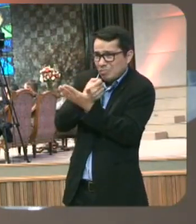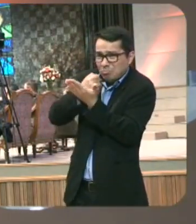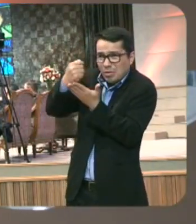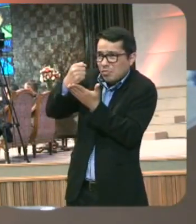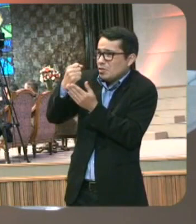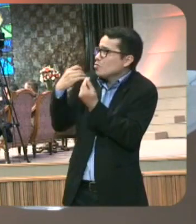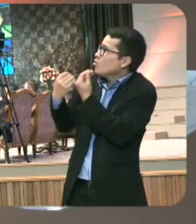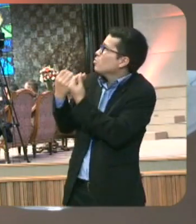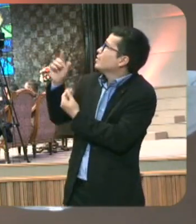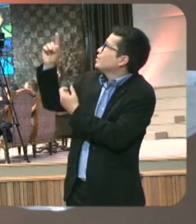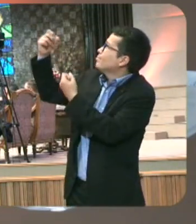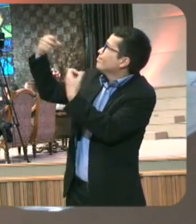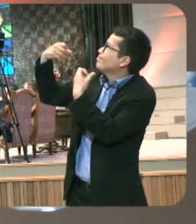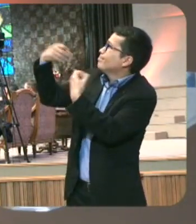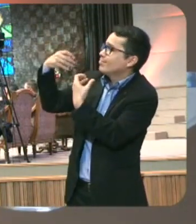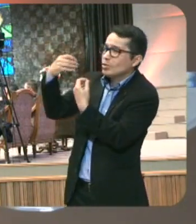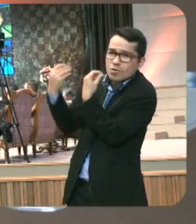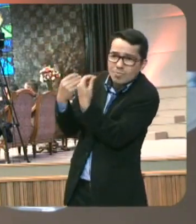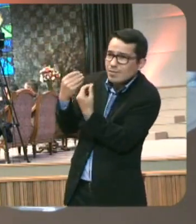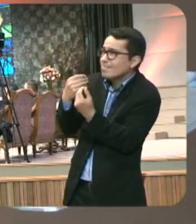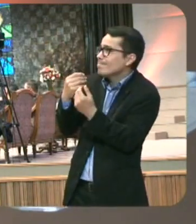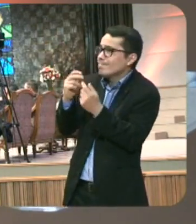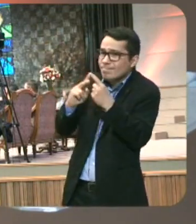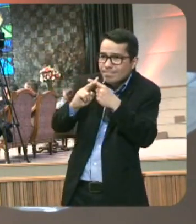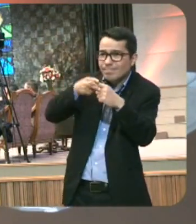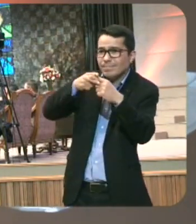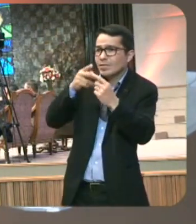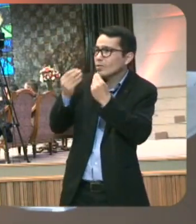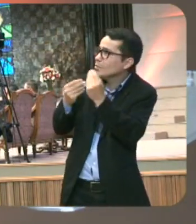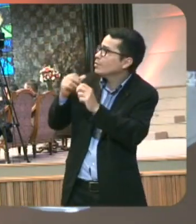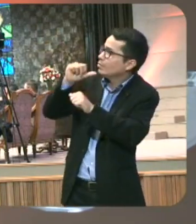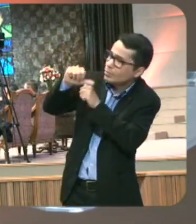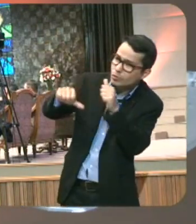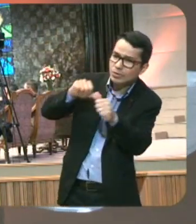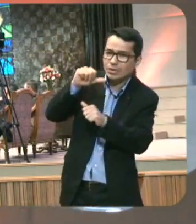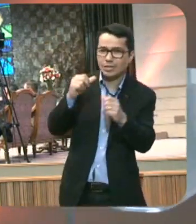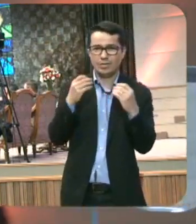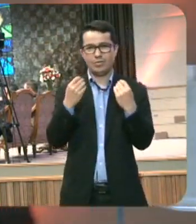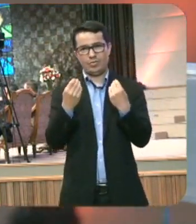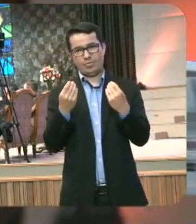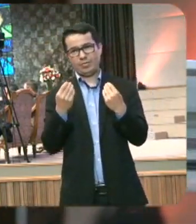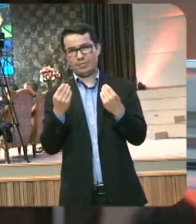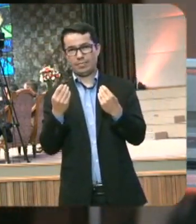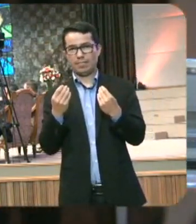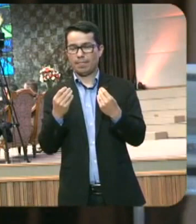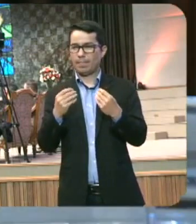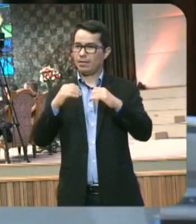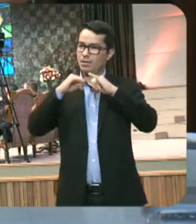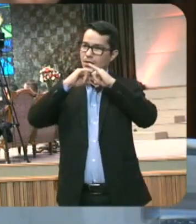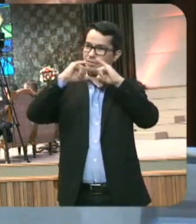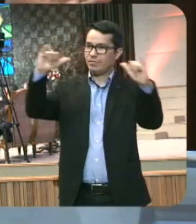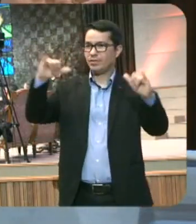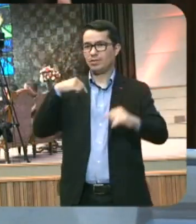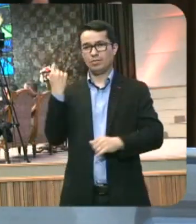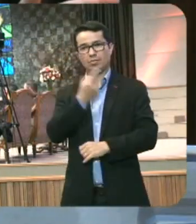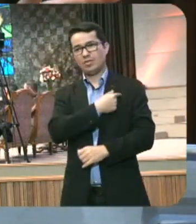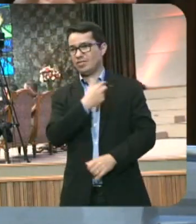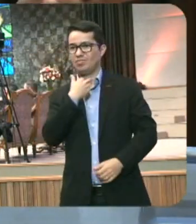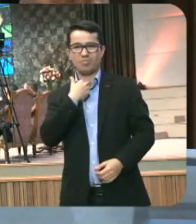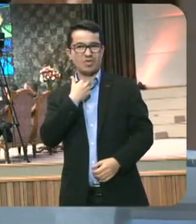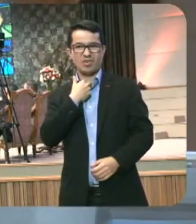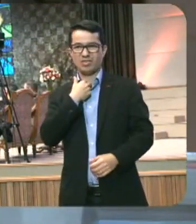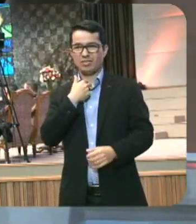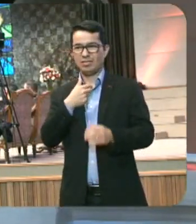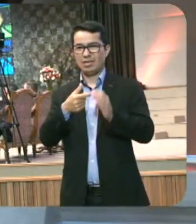coração. E não tem outro jeito, queridos. A gente não consegue voltar atrás no